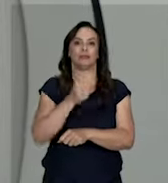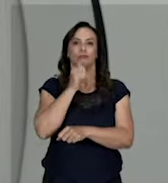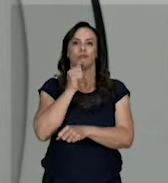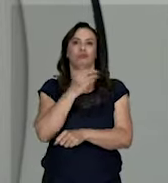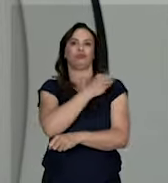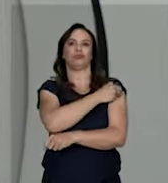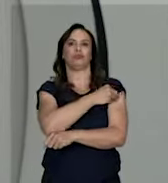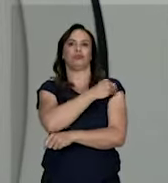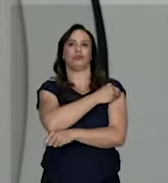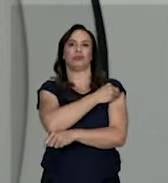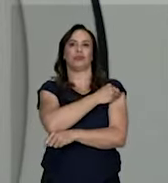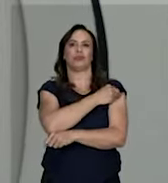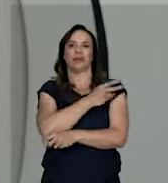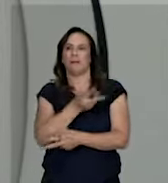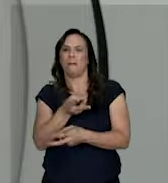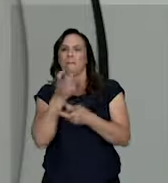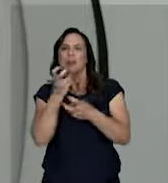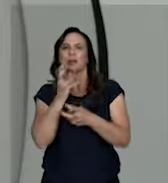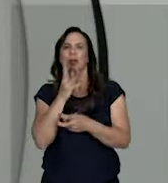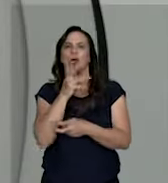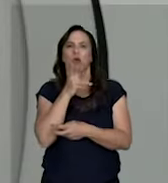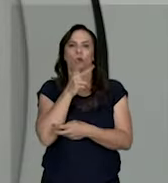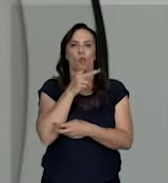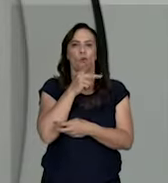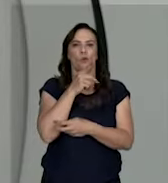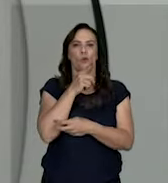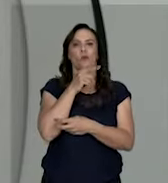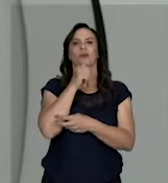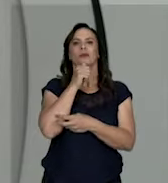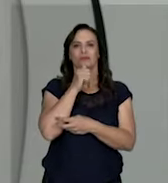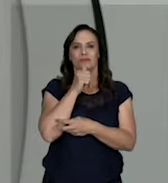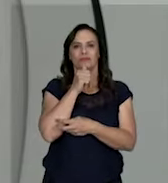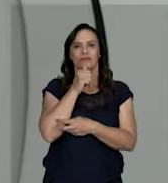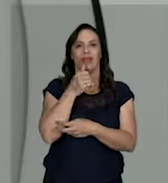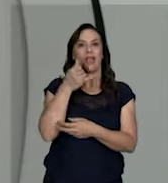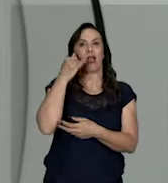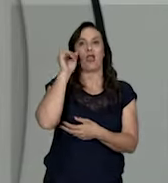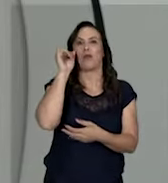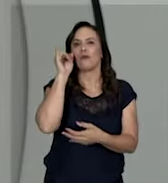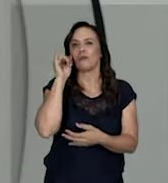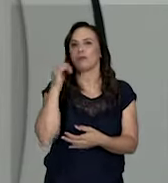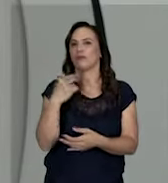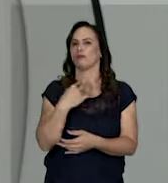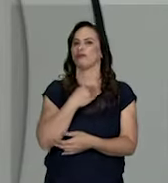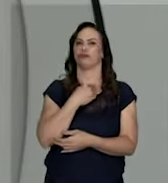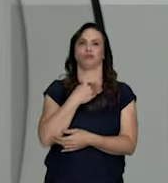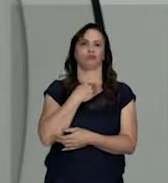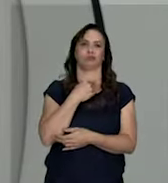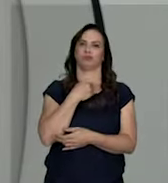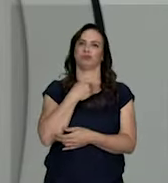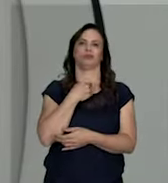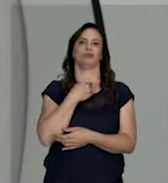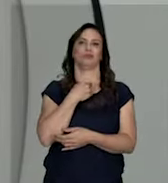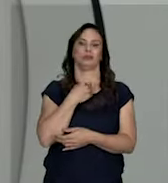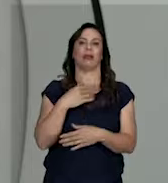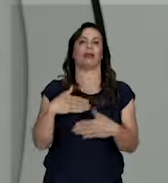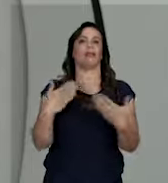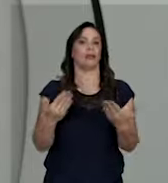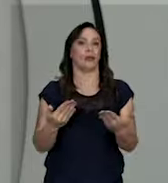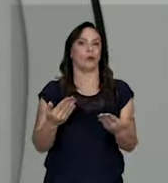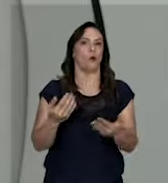lento. Então, ele muitas vezes ele não consegue estar evitando esse acidente. Então, quanto maior o nível